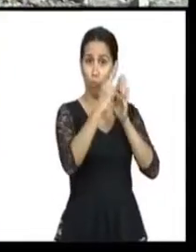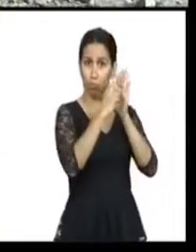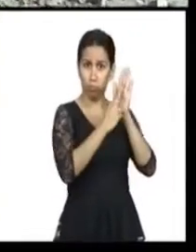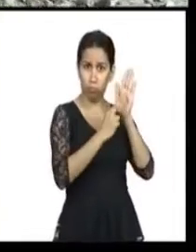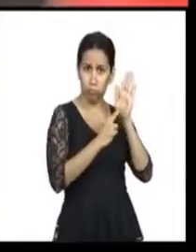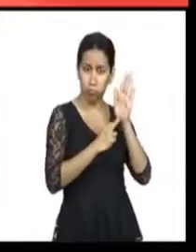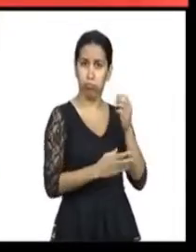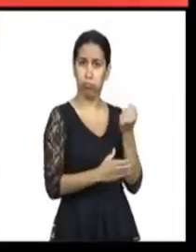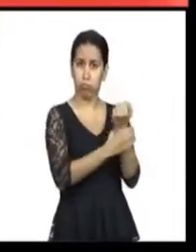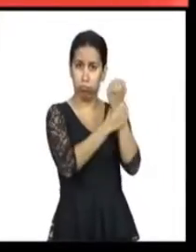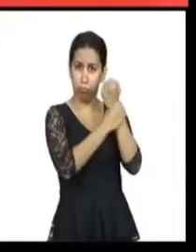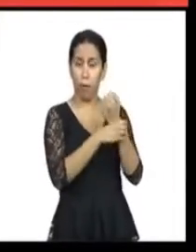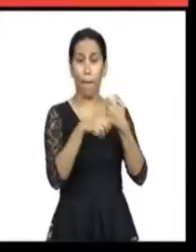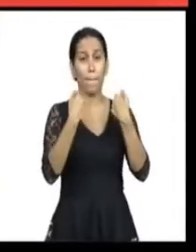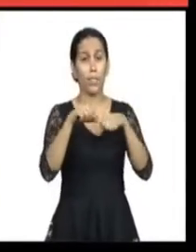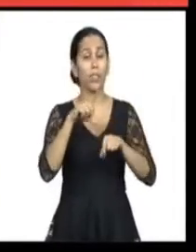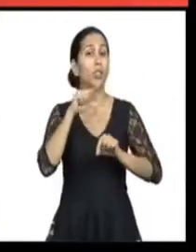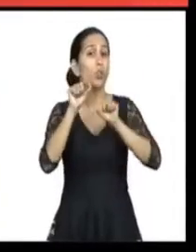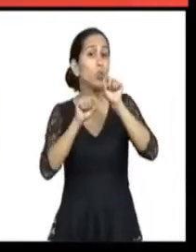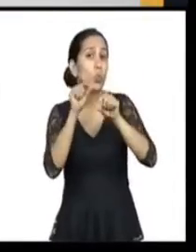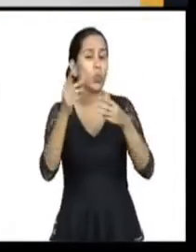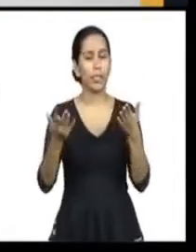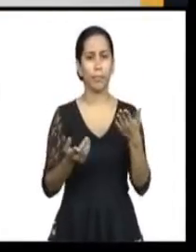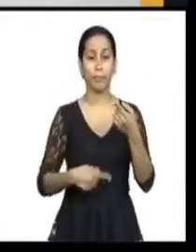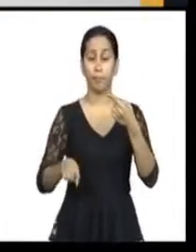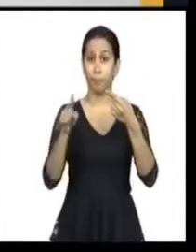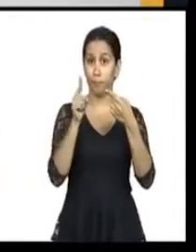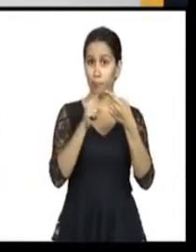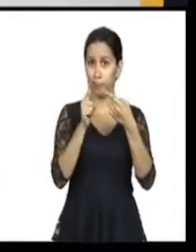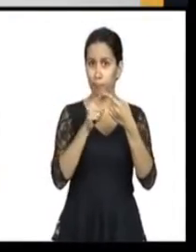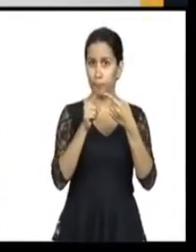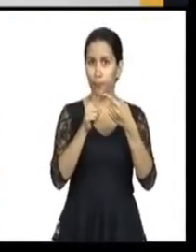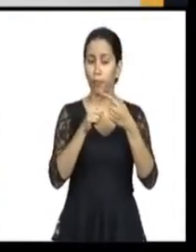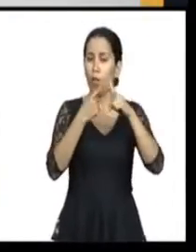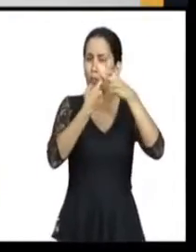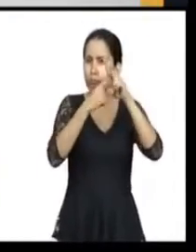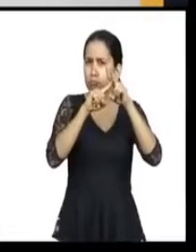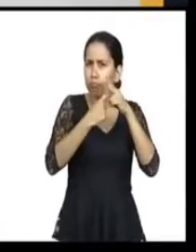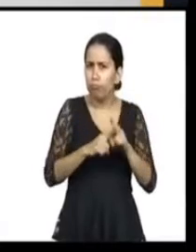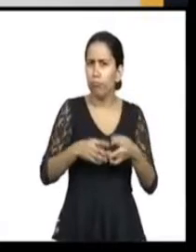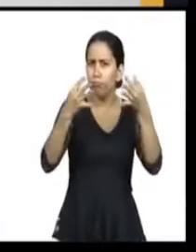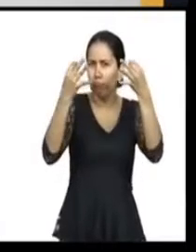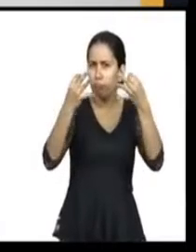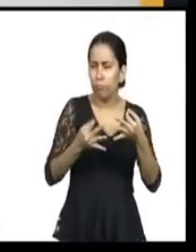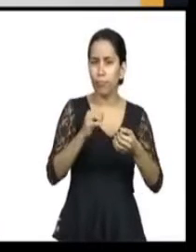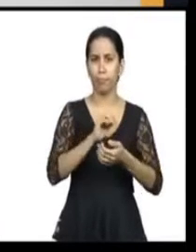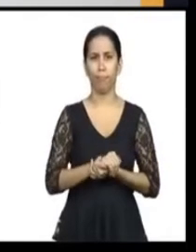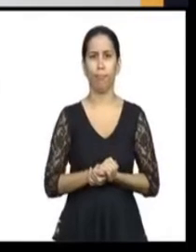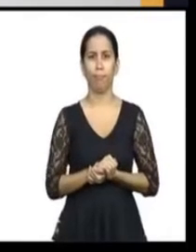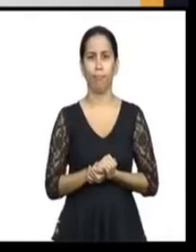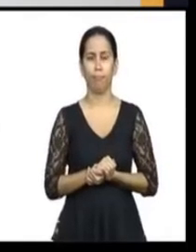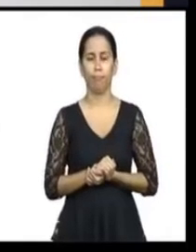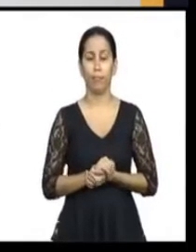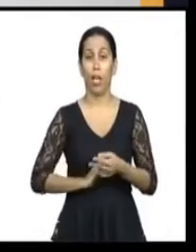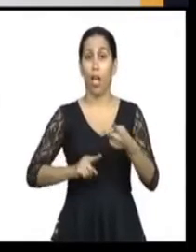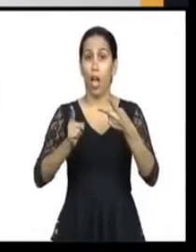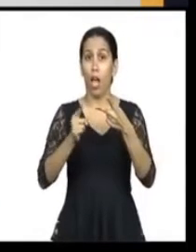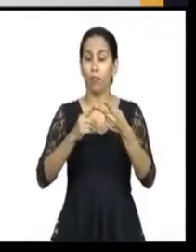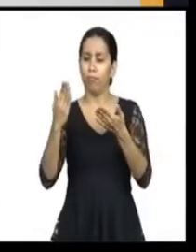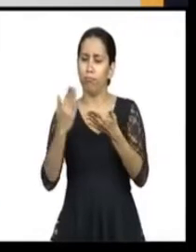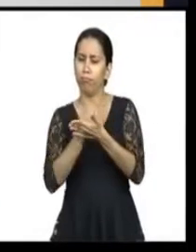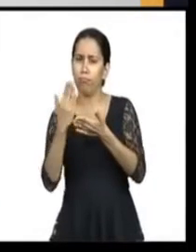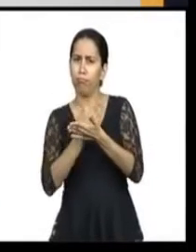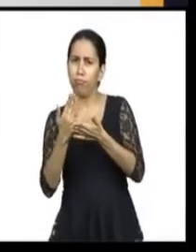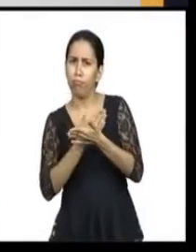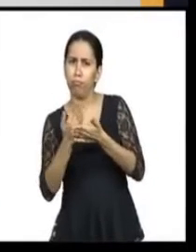de equipamentos devem contemplar, no mínimo, configurações seguras do equipamento, manuais de treinamento